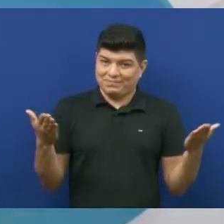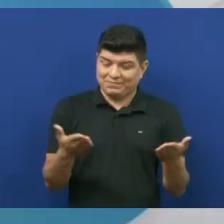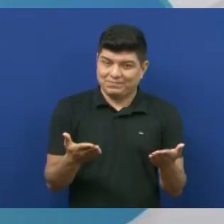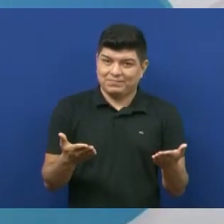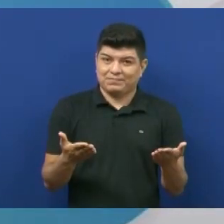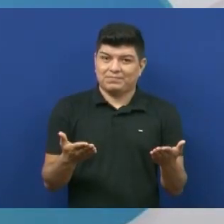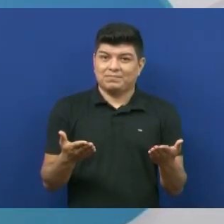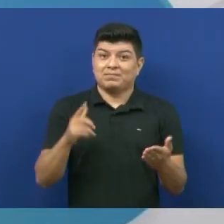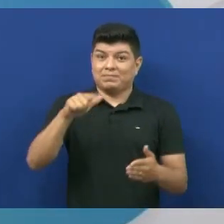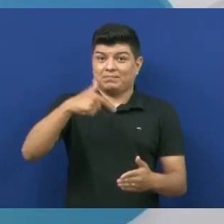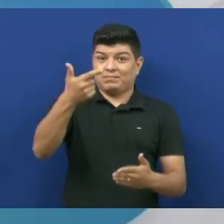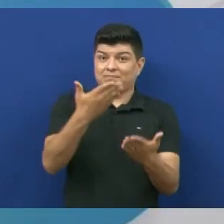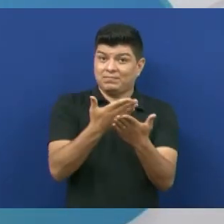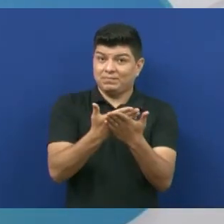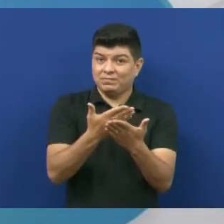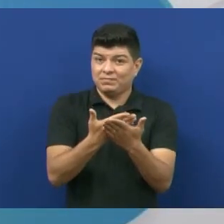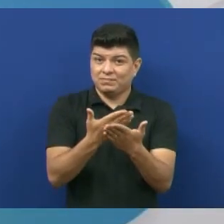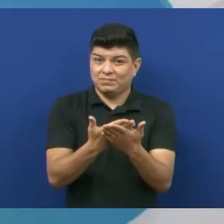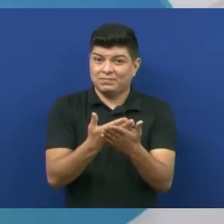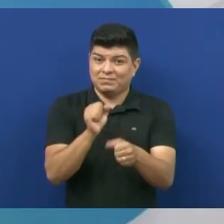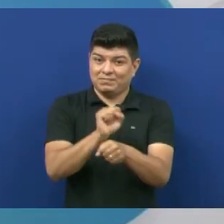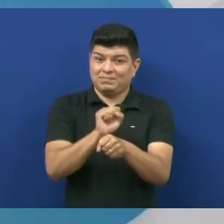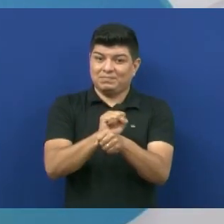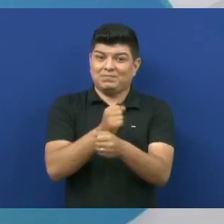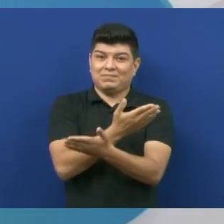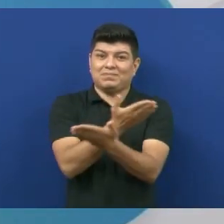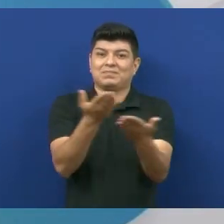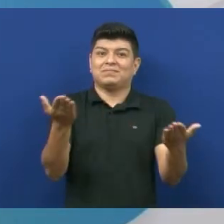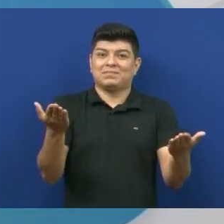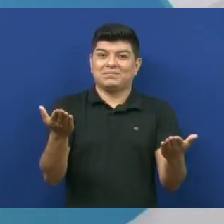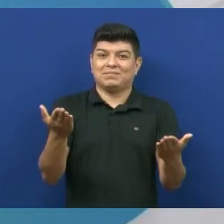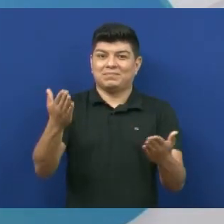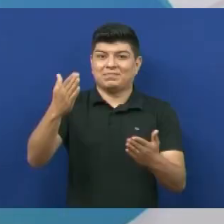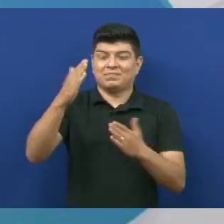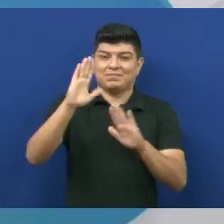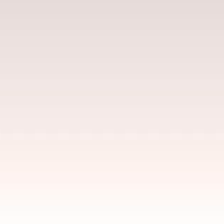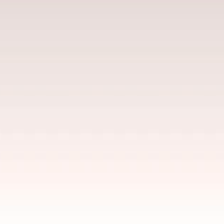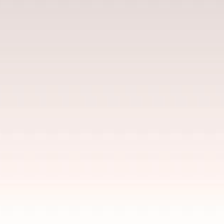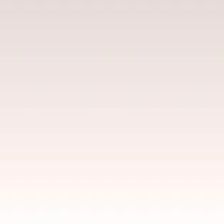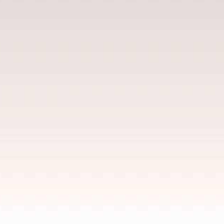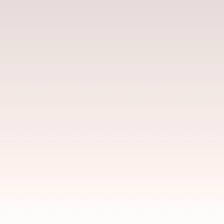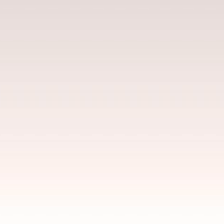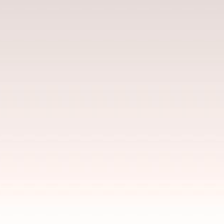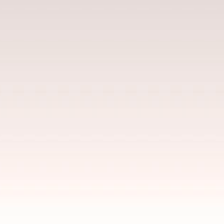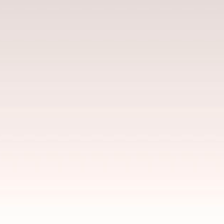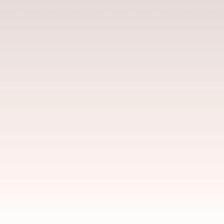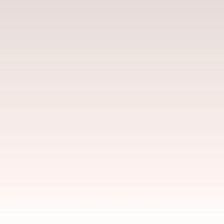tá? E a próxima aula, espero contar com todos vocês. Saudações geográficas.